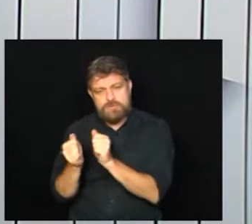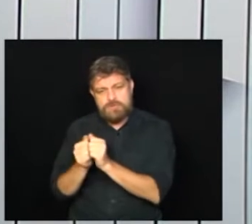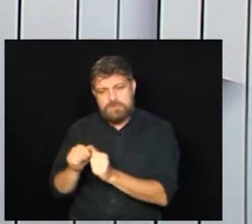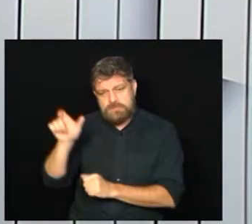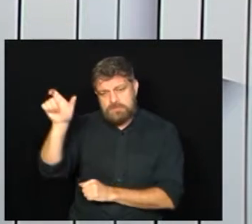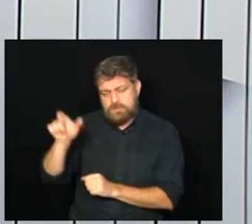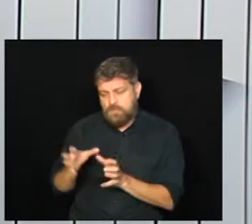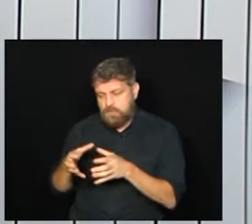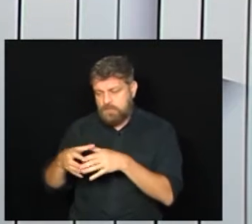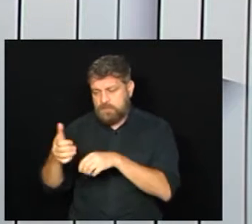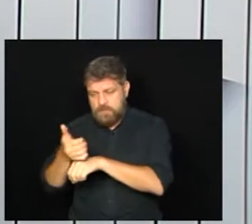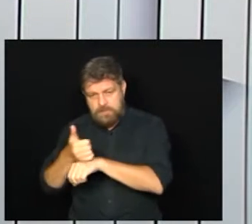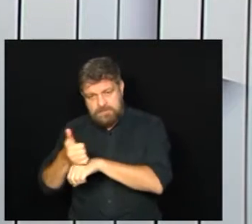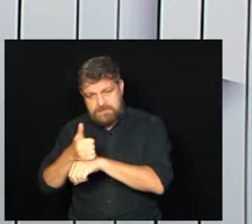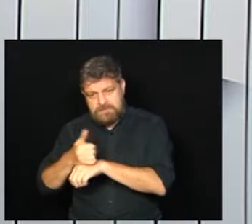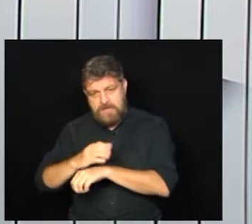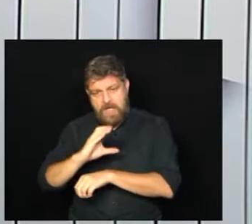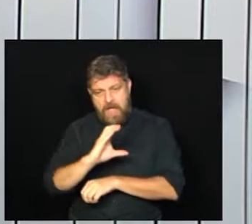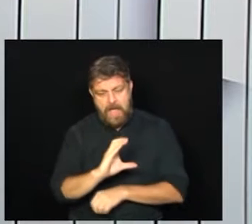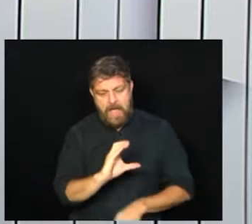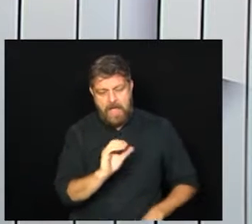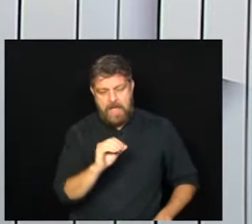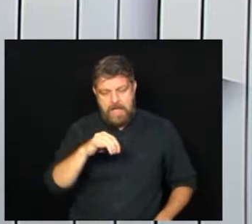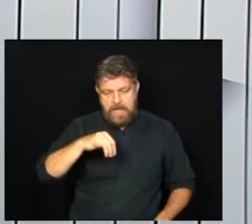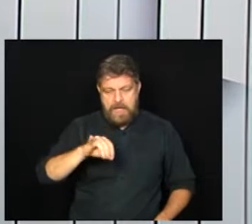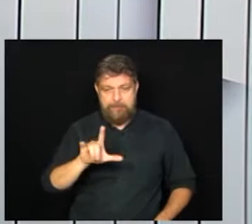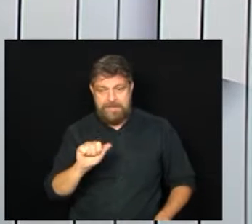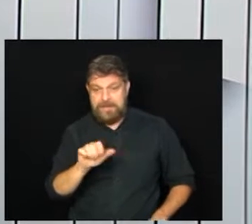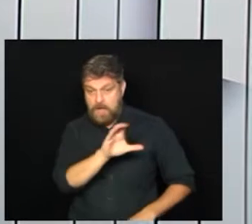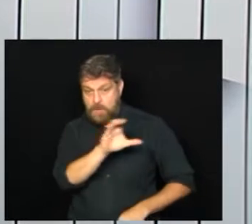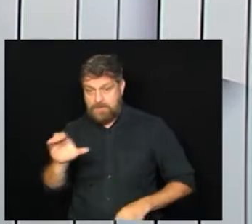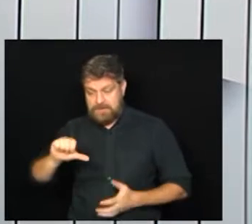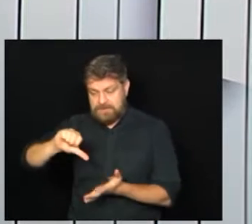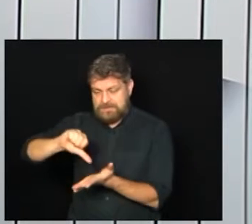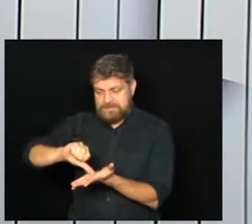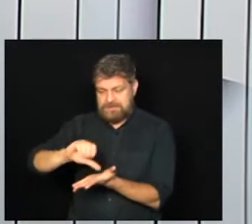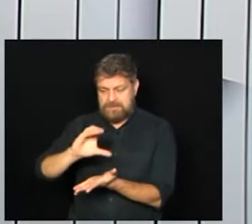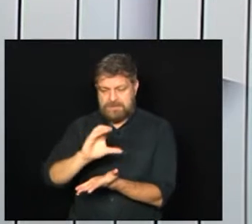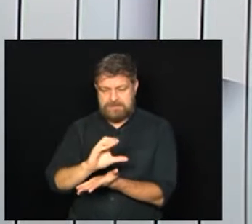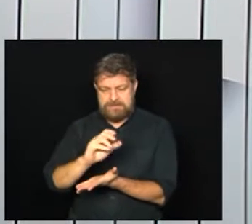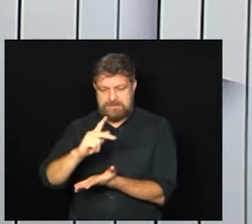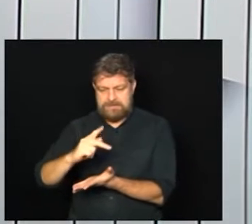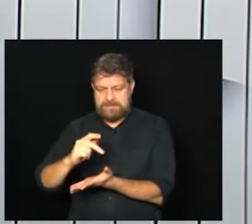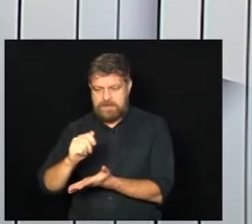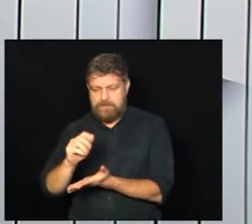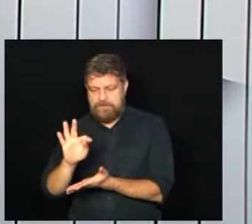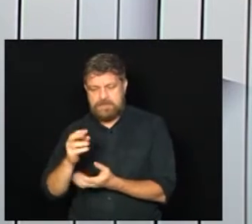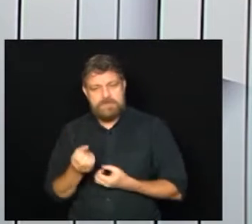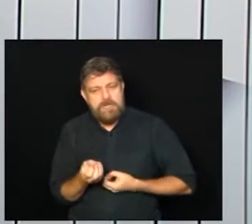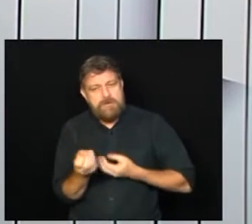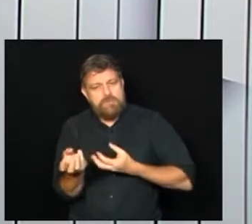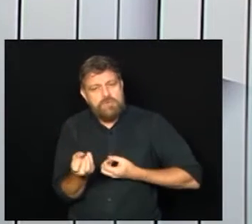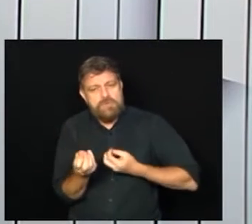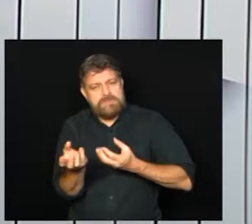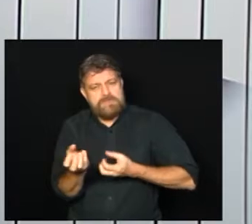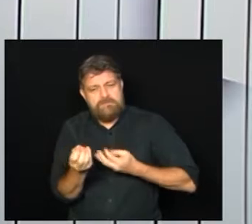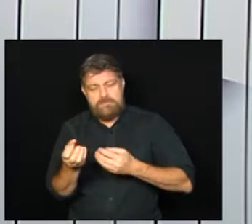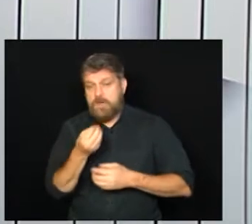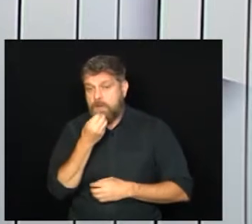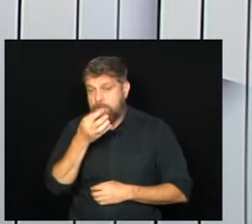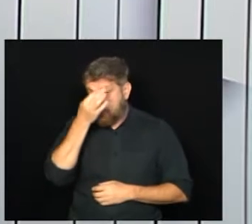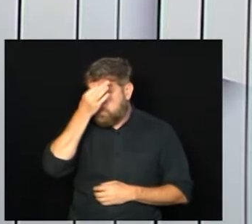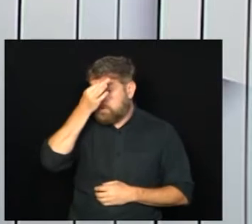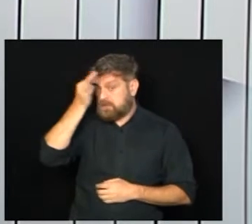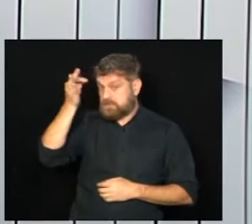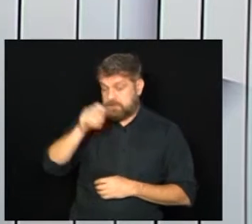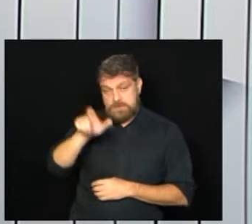nossa equipe, a Camila Garrido Pereira, coordenadora do CEPAT Campinas, por todas essas informações e boa sorte a